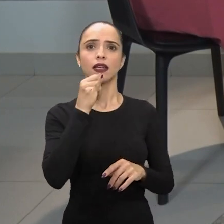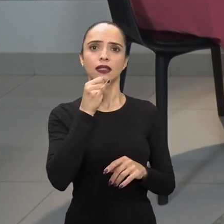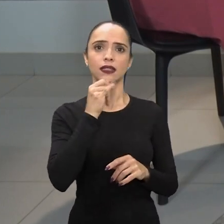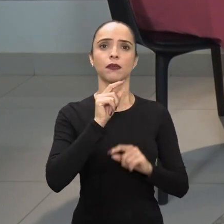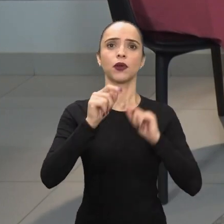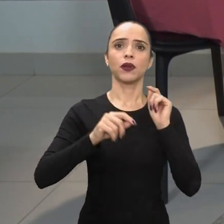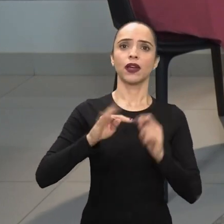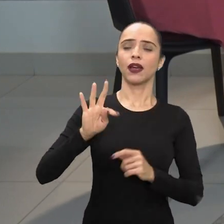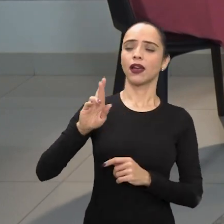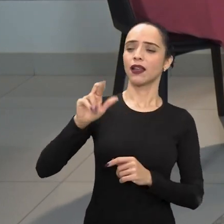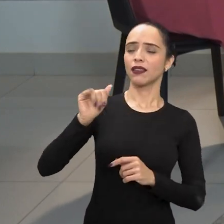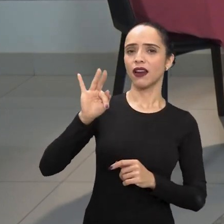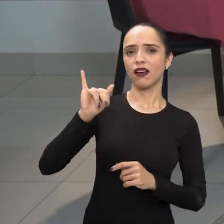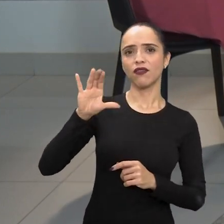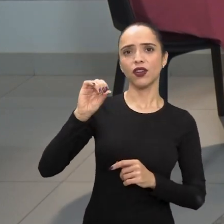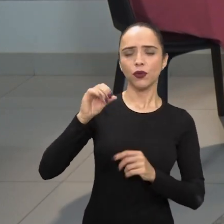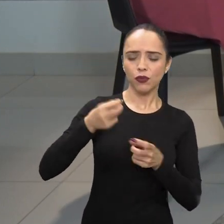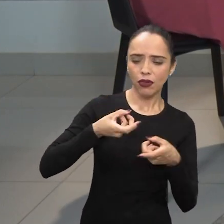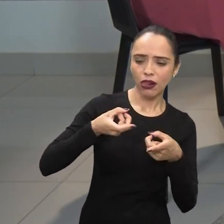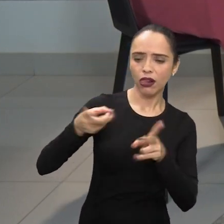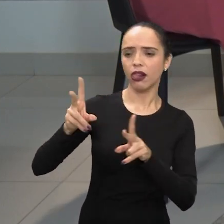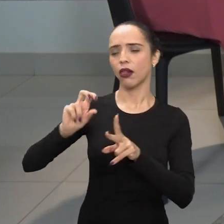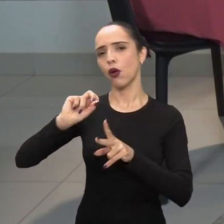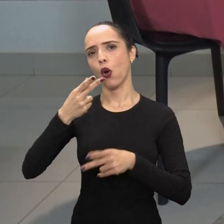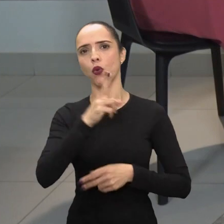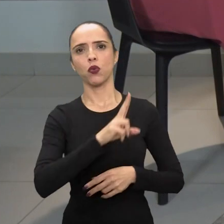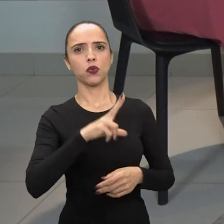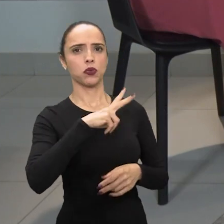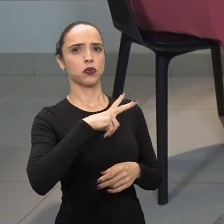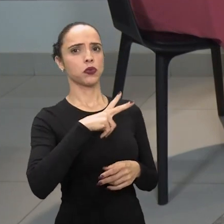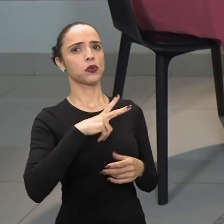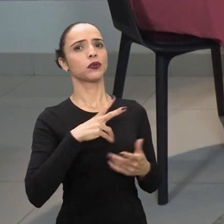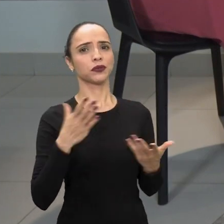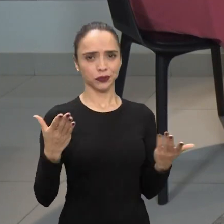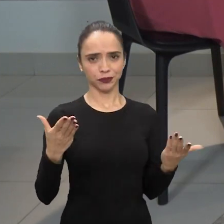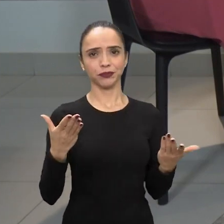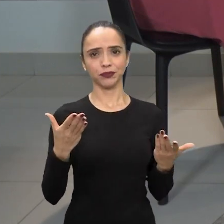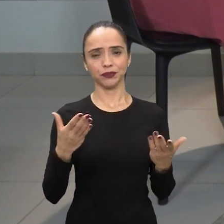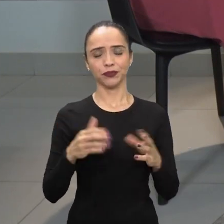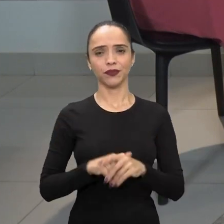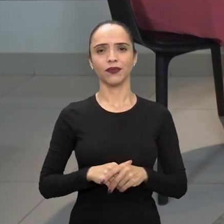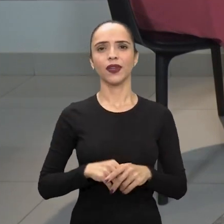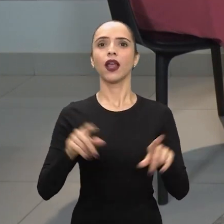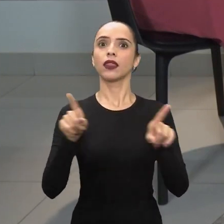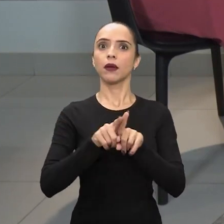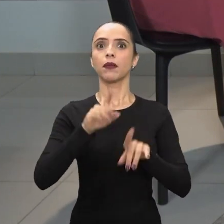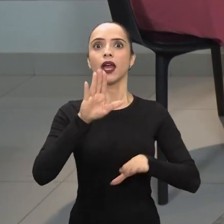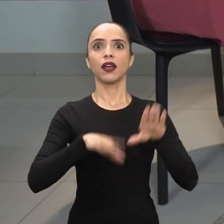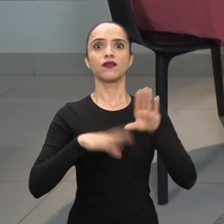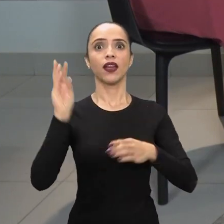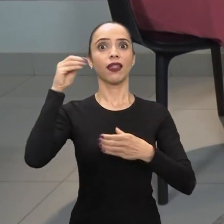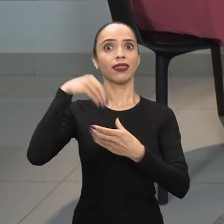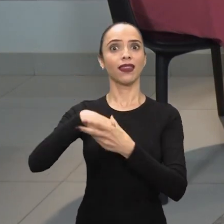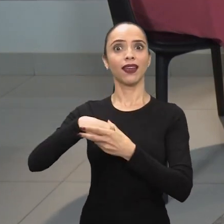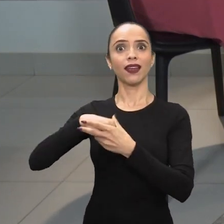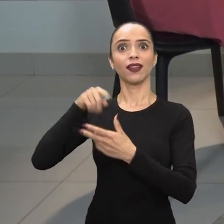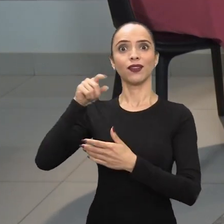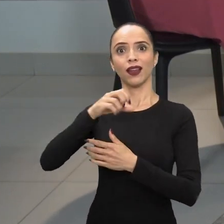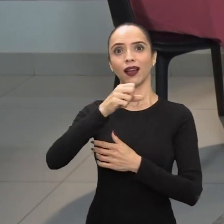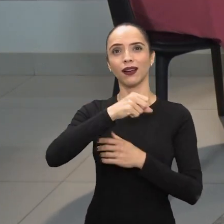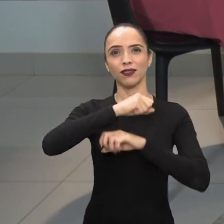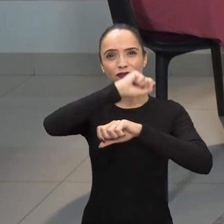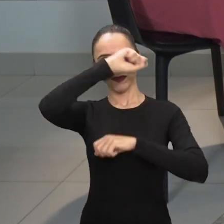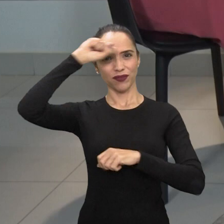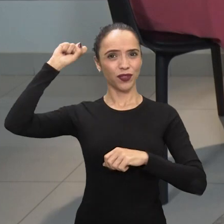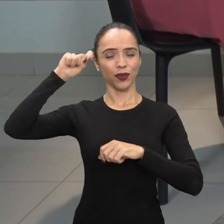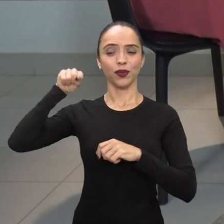seria classificado como o tráfico ou o uso pessoal exatamente bom professora e muitas vezes na audiência de Custódia ele tá